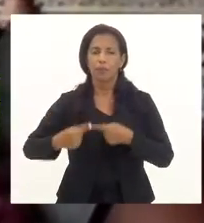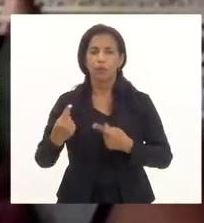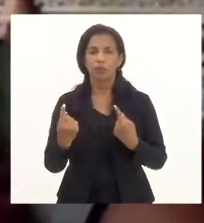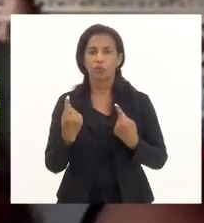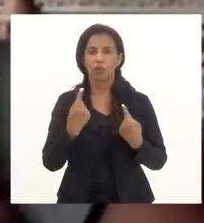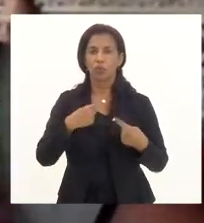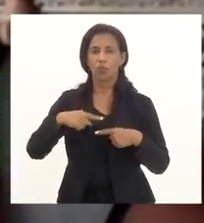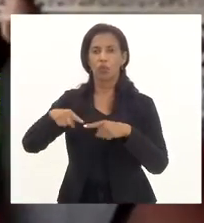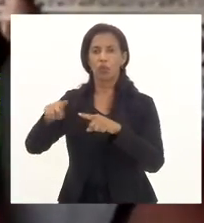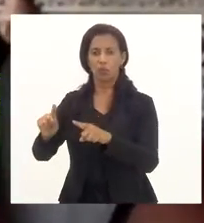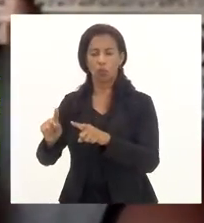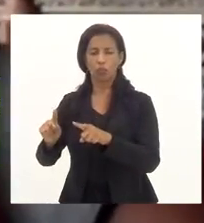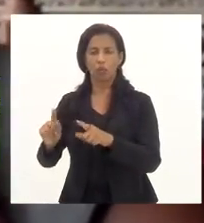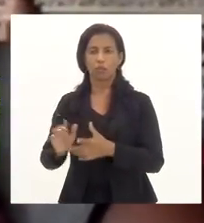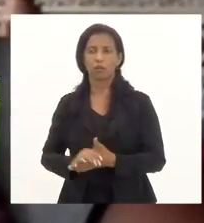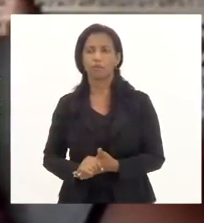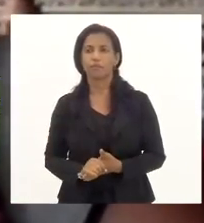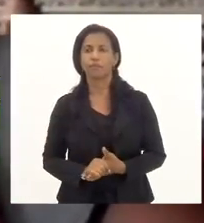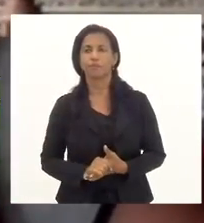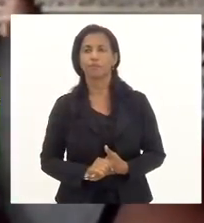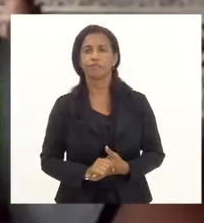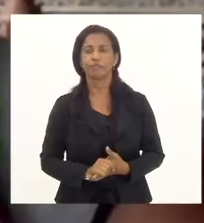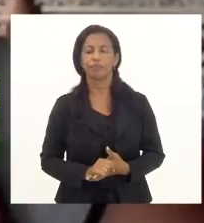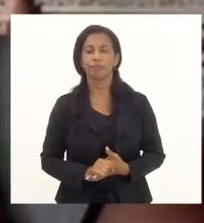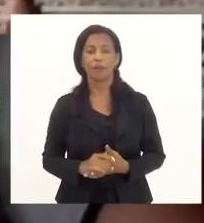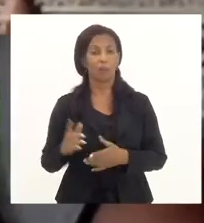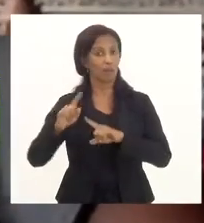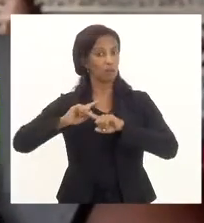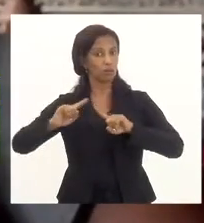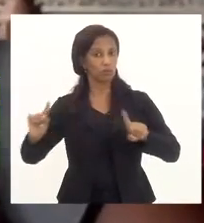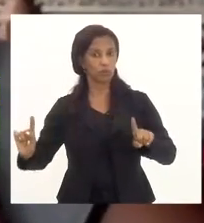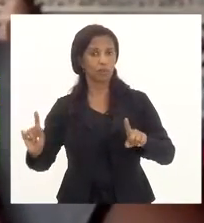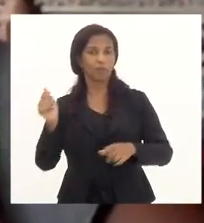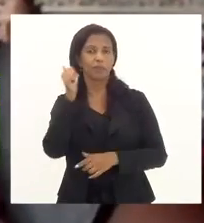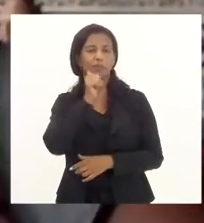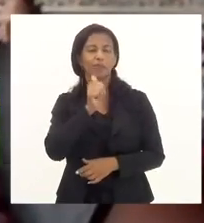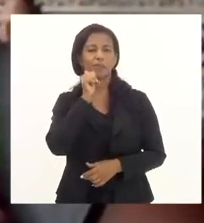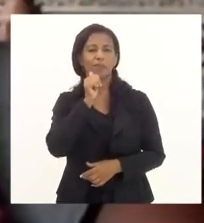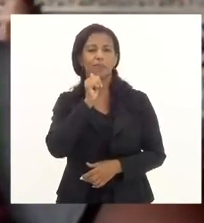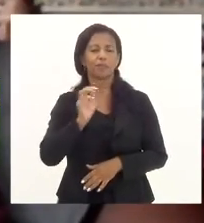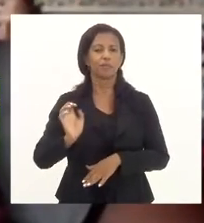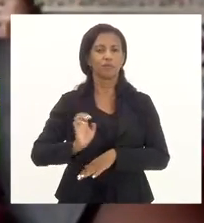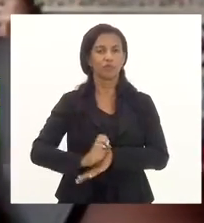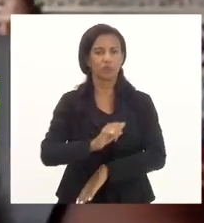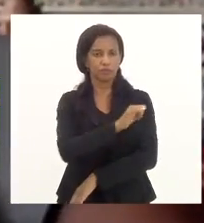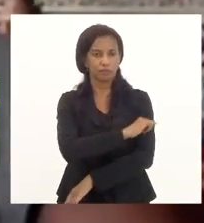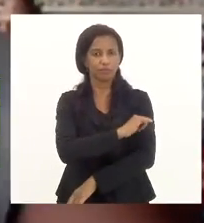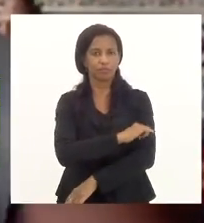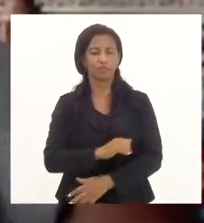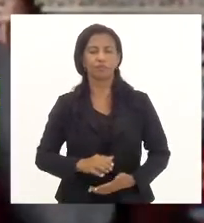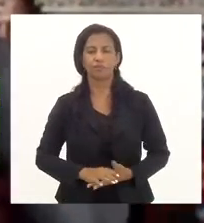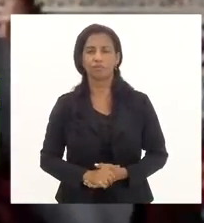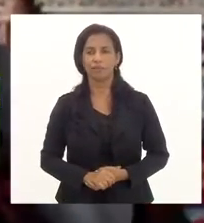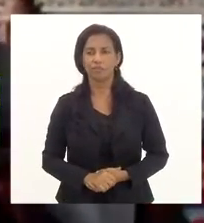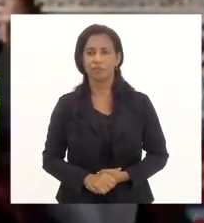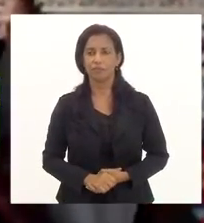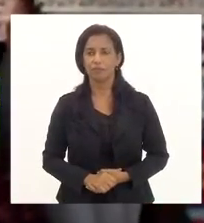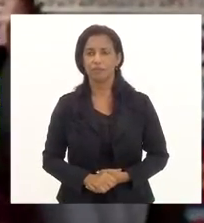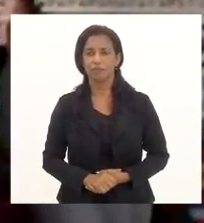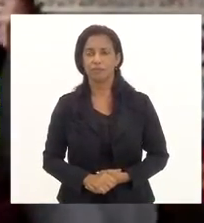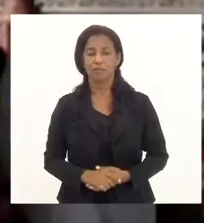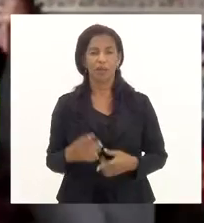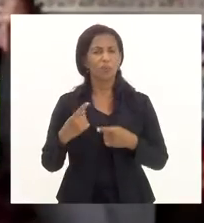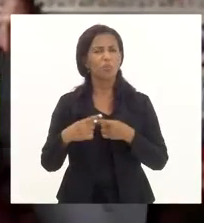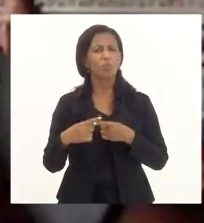voltadas prioritariamente mas não só para as mulheres no estado do Rio de Janeiro né É